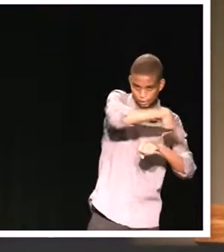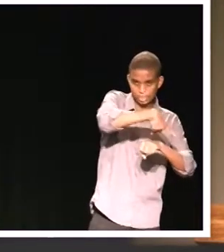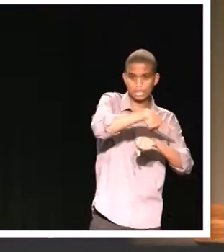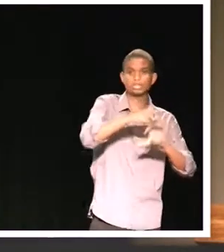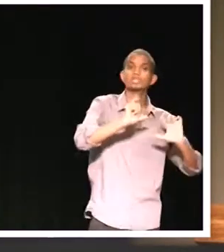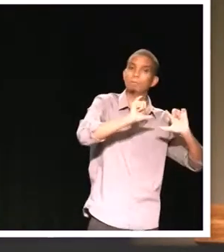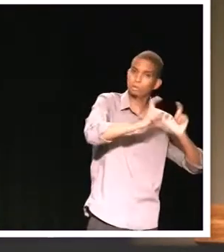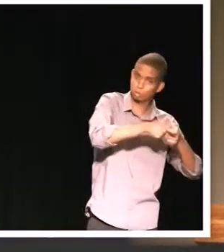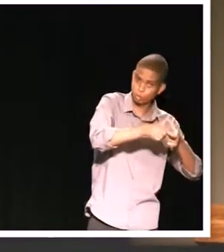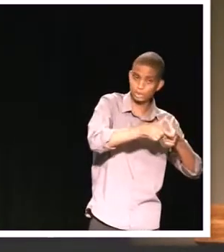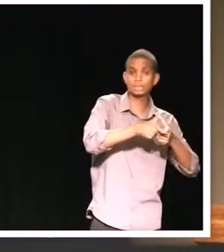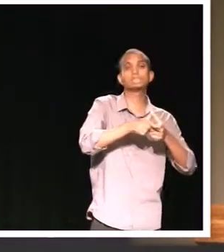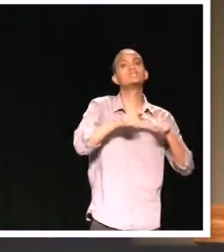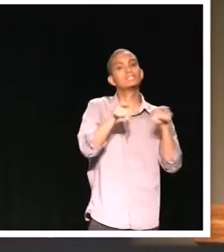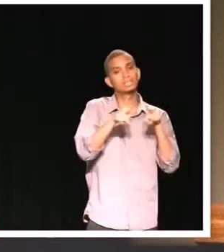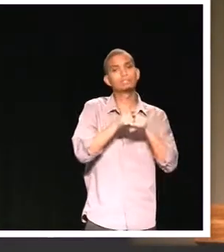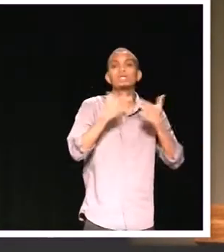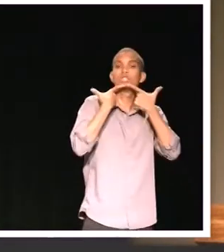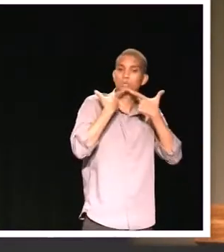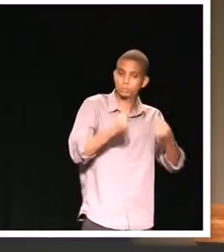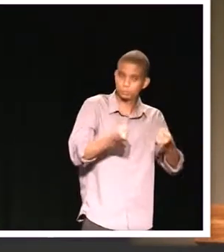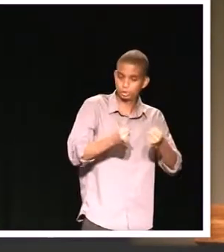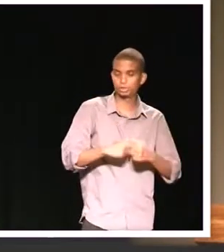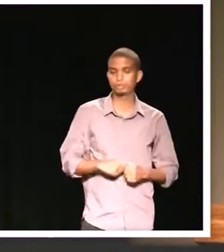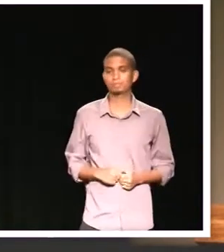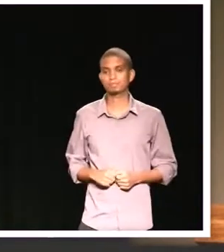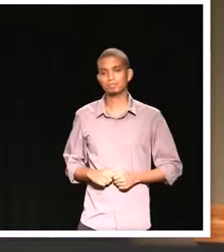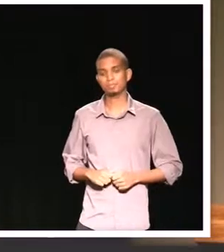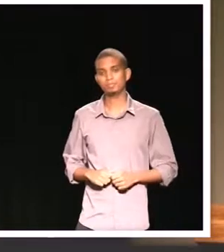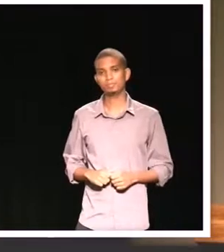e linguísticas,